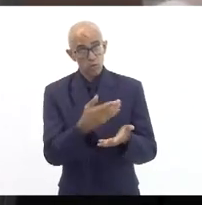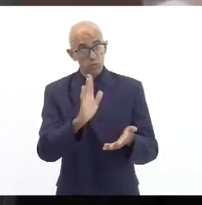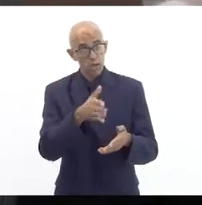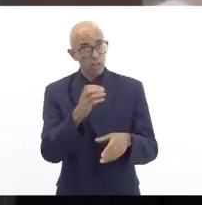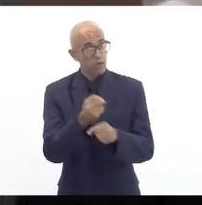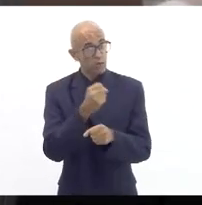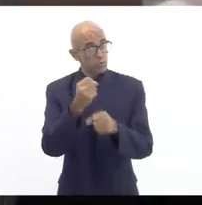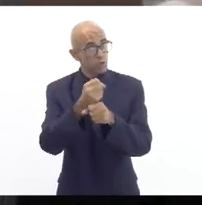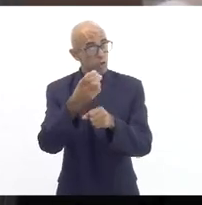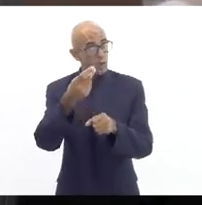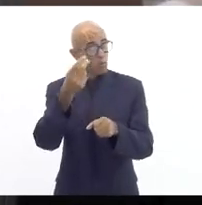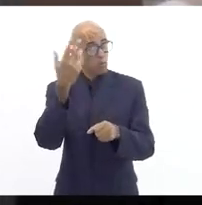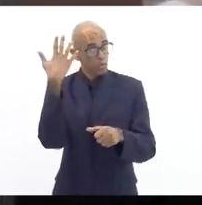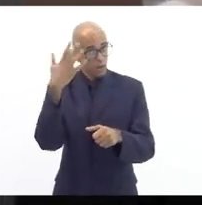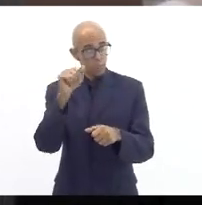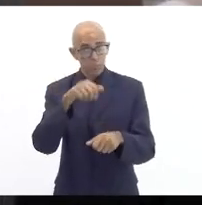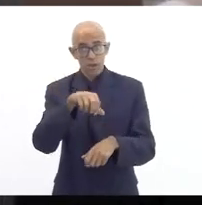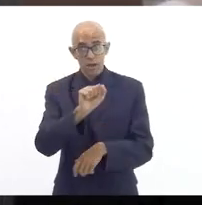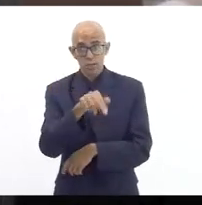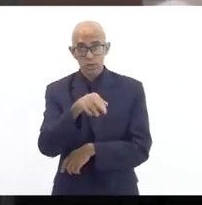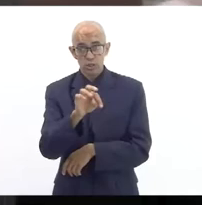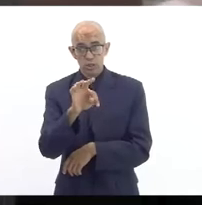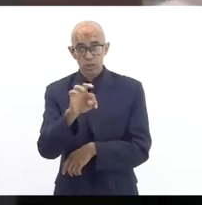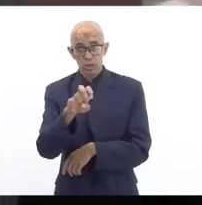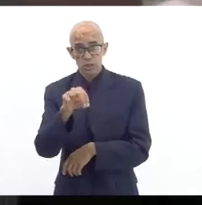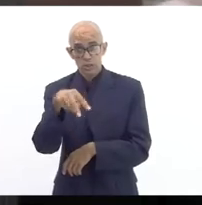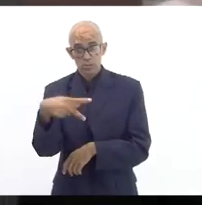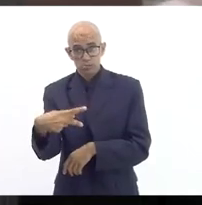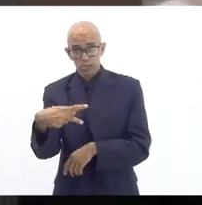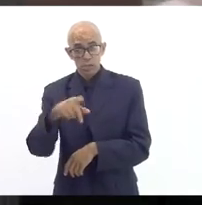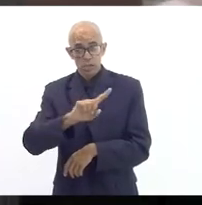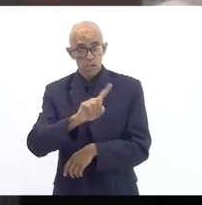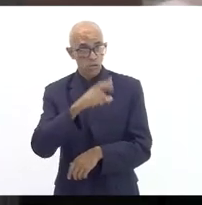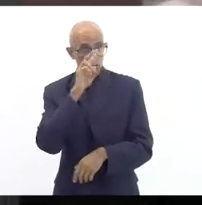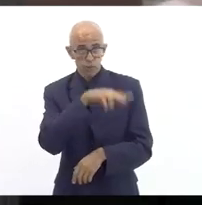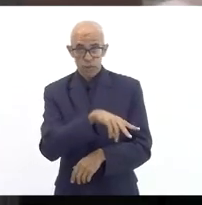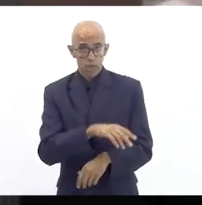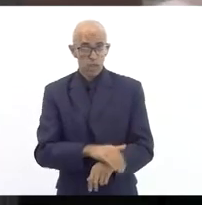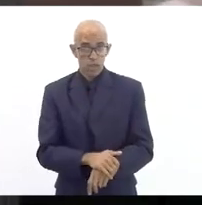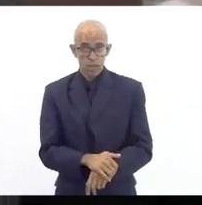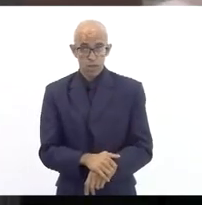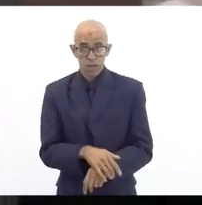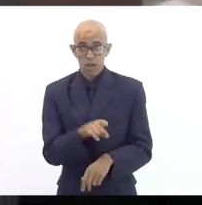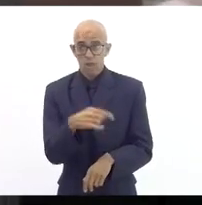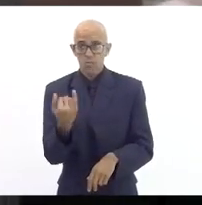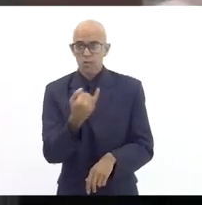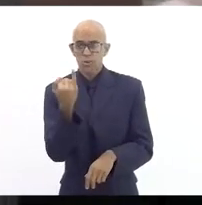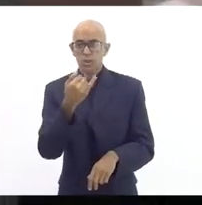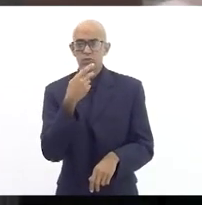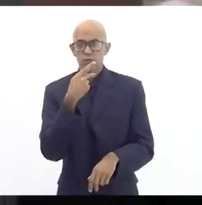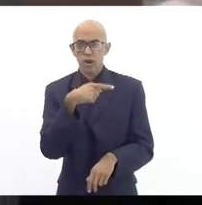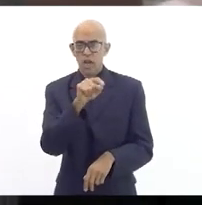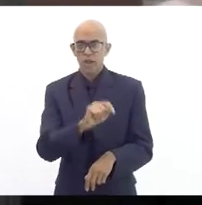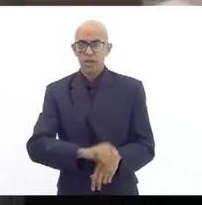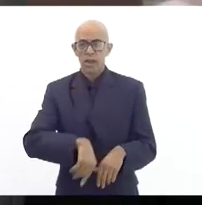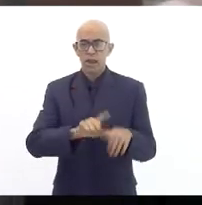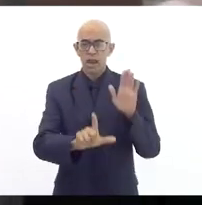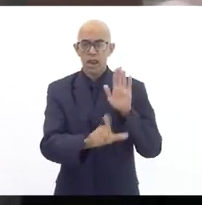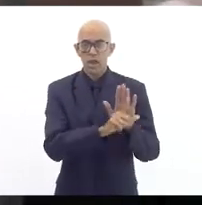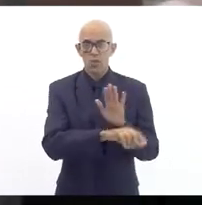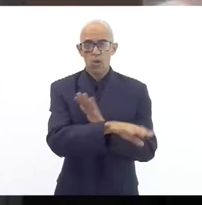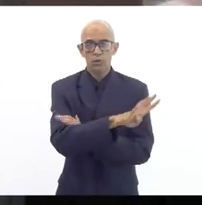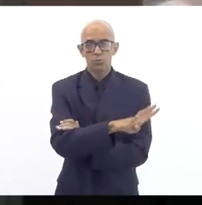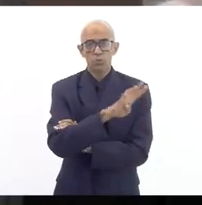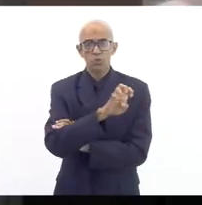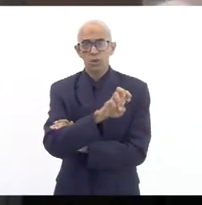muito tempo e que a Getransp não lê. Na verdade, uma coisa que eu acho que é muito importante pontuar aqui é que tem uma lei 4.555 que